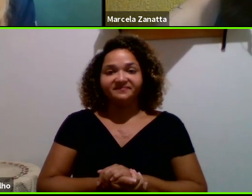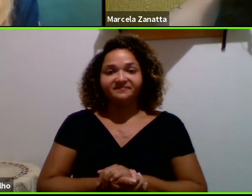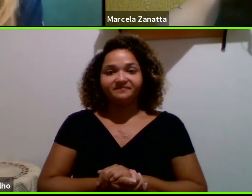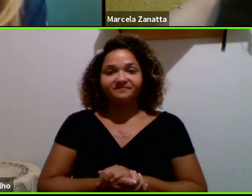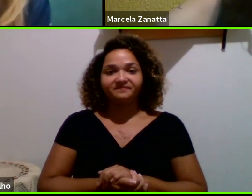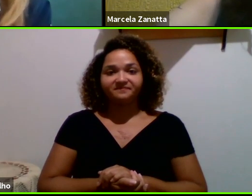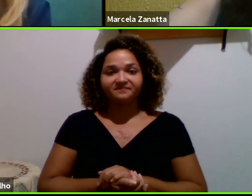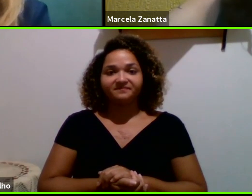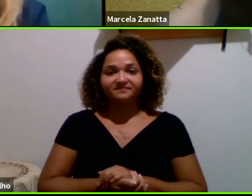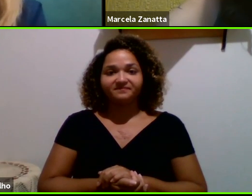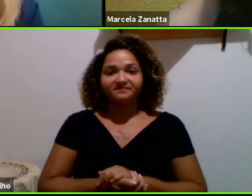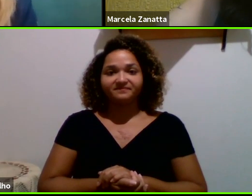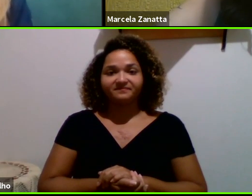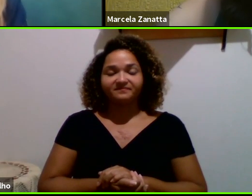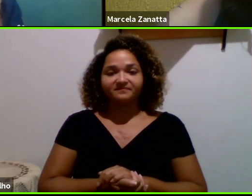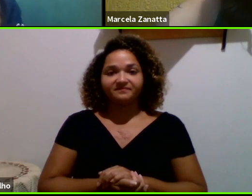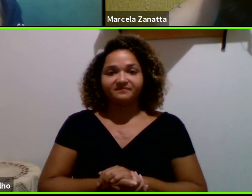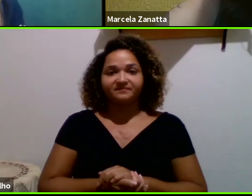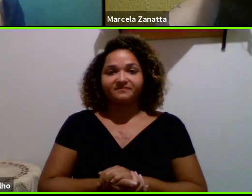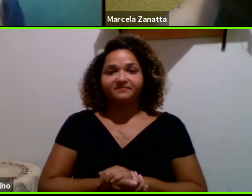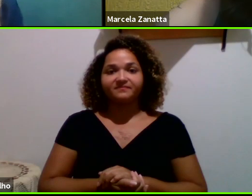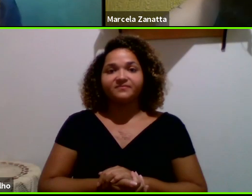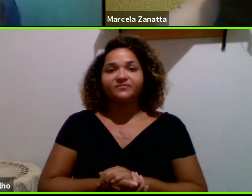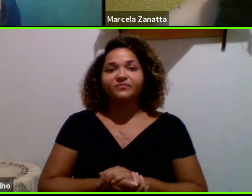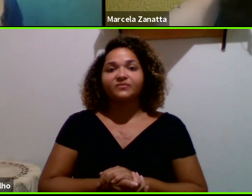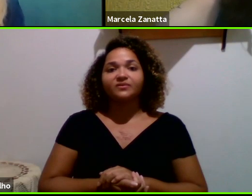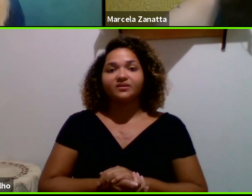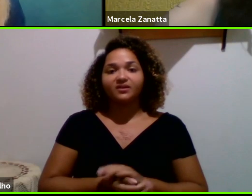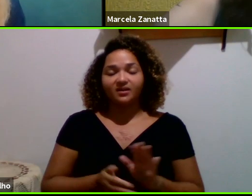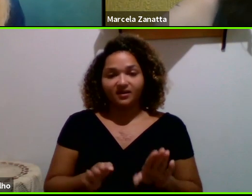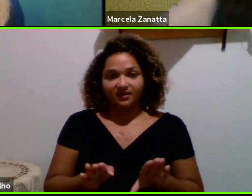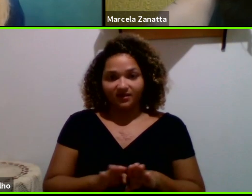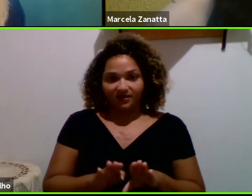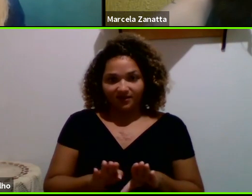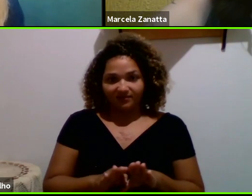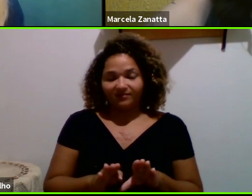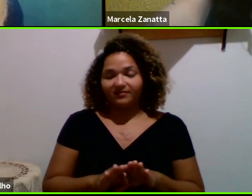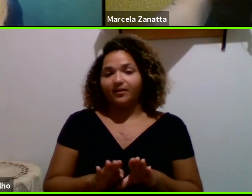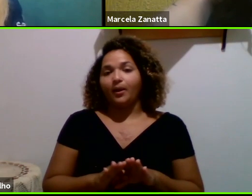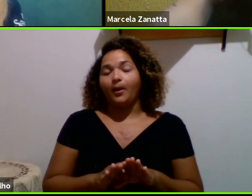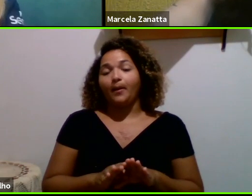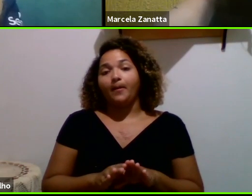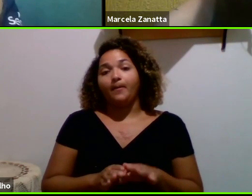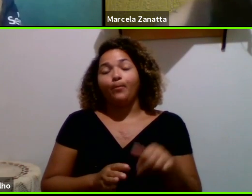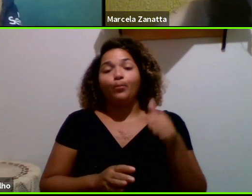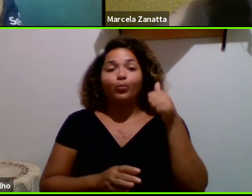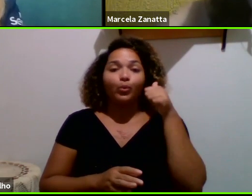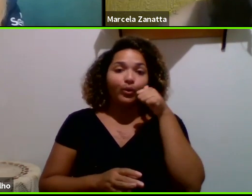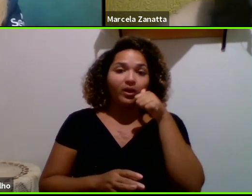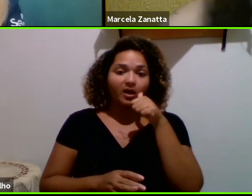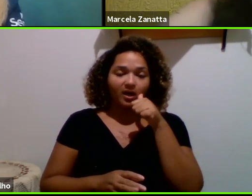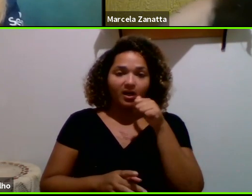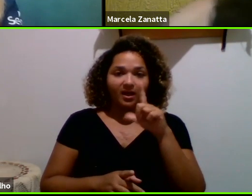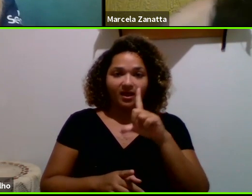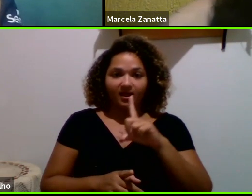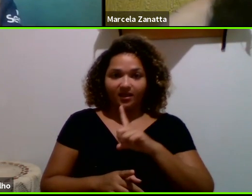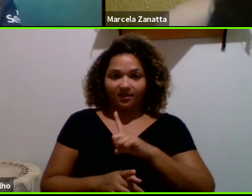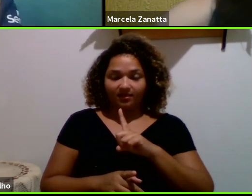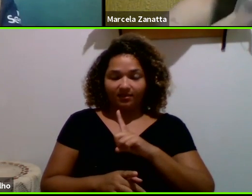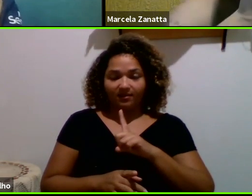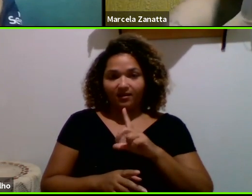reduziu o índice de internação desses bebês nas UTIs. Um hospital no sul do